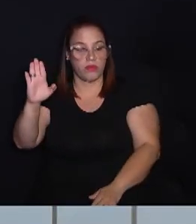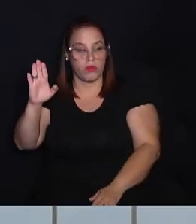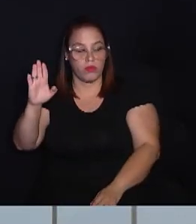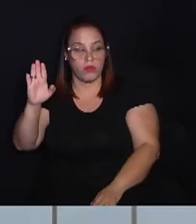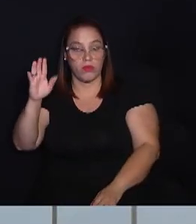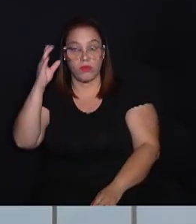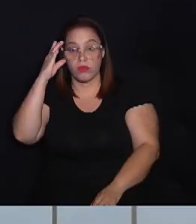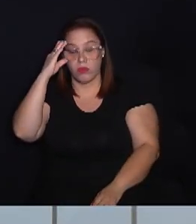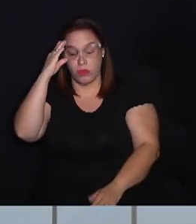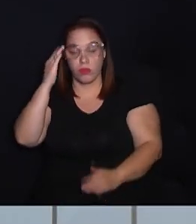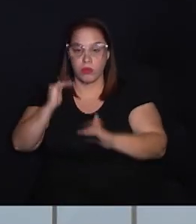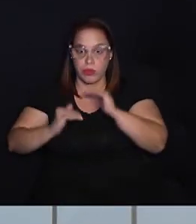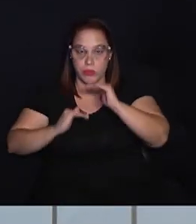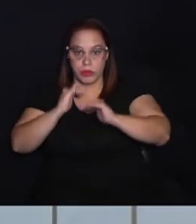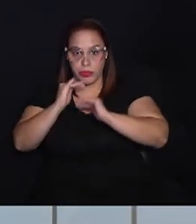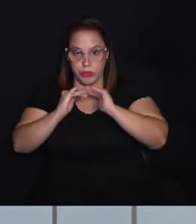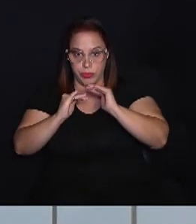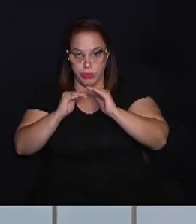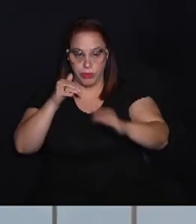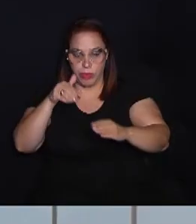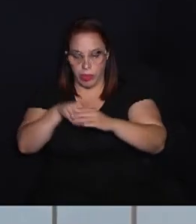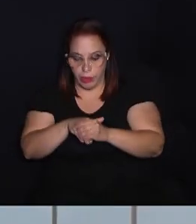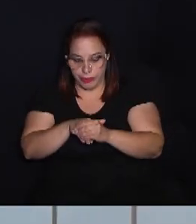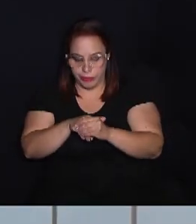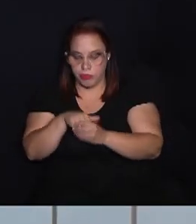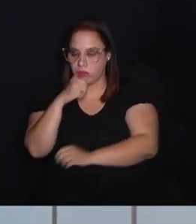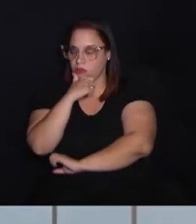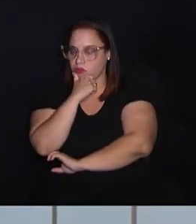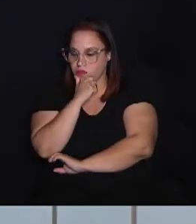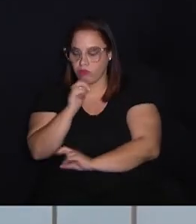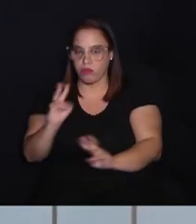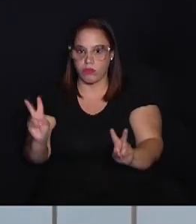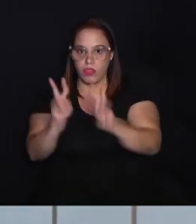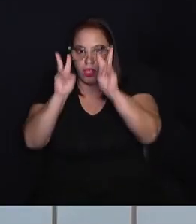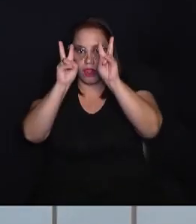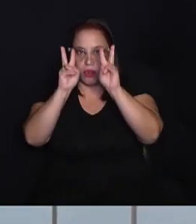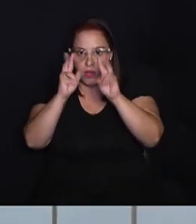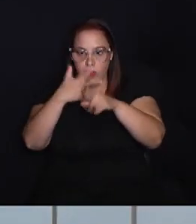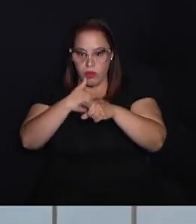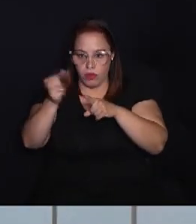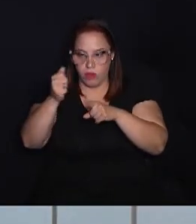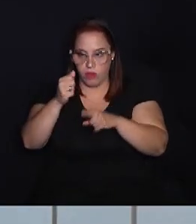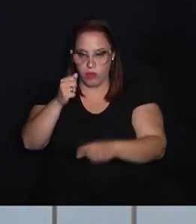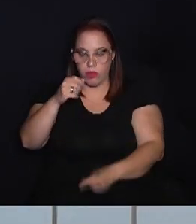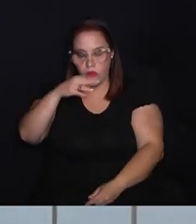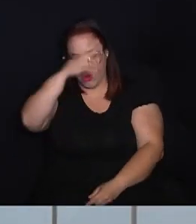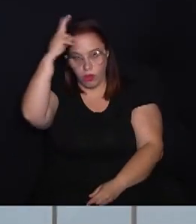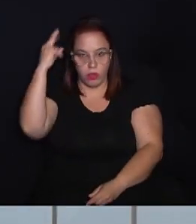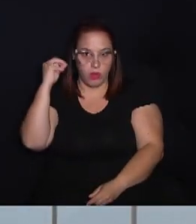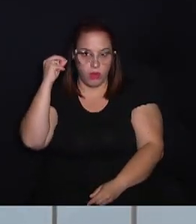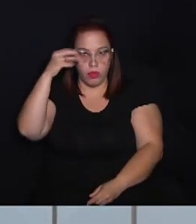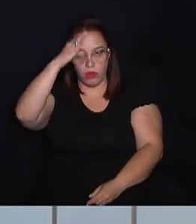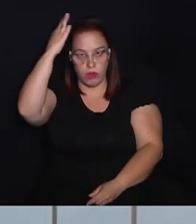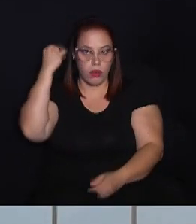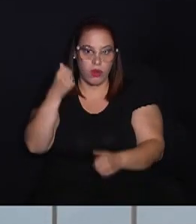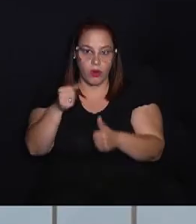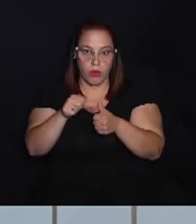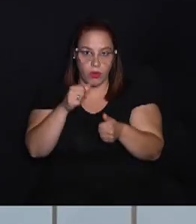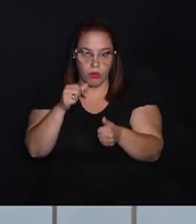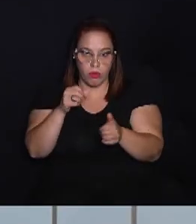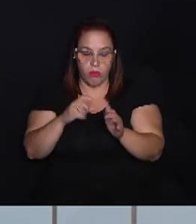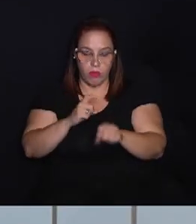todos os partidos, os próprios partidos, né? Pela forma como desenvolveram a campanha. Eu acho que Campinas deu um exemplo também aí.